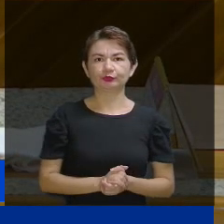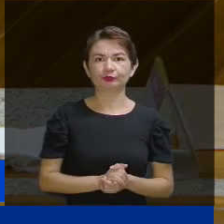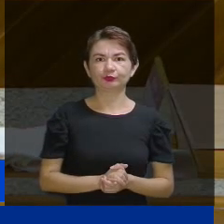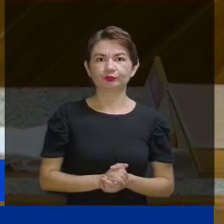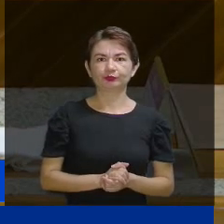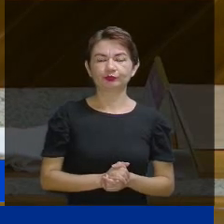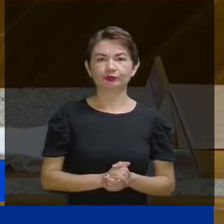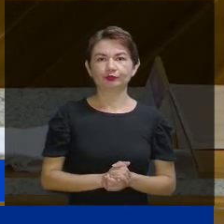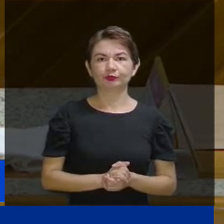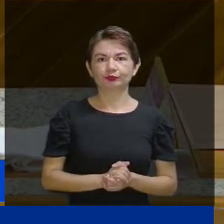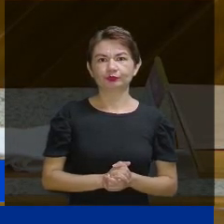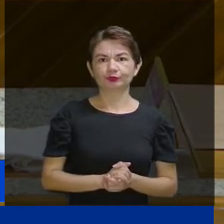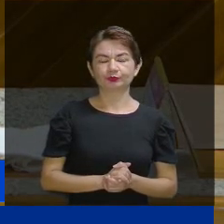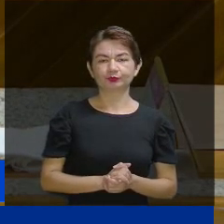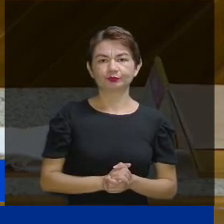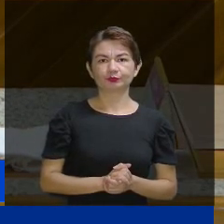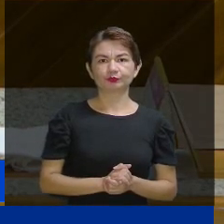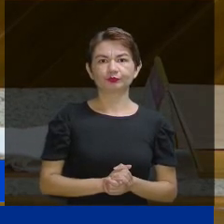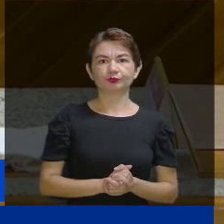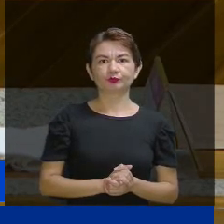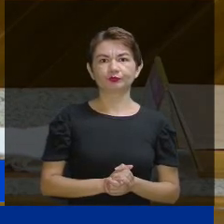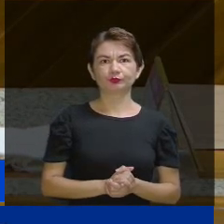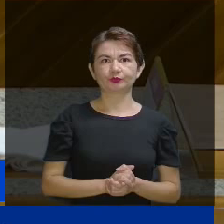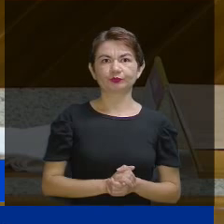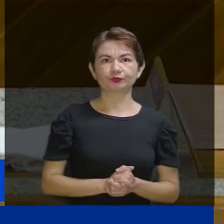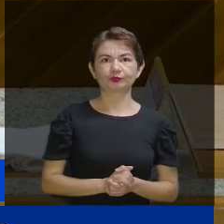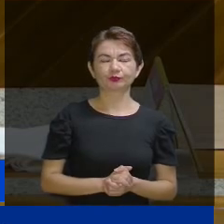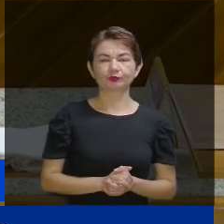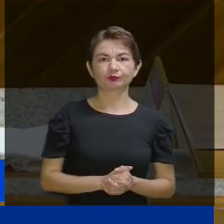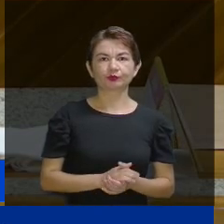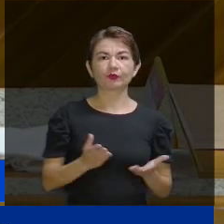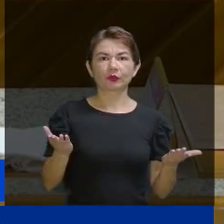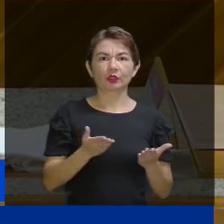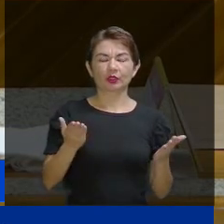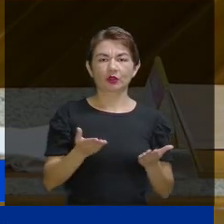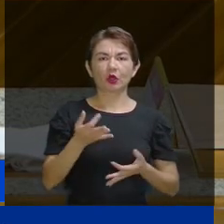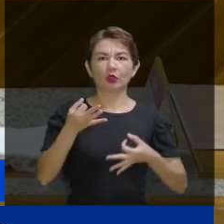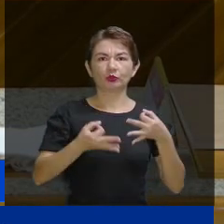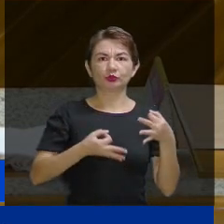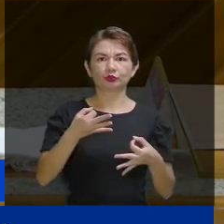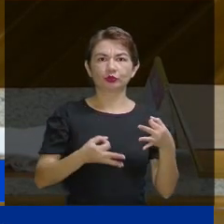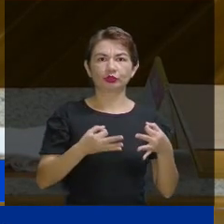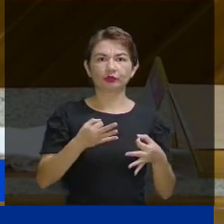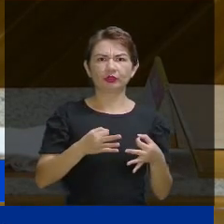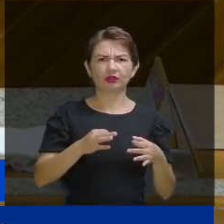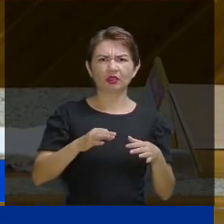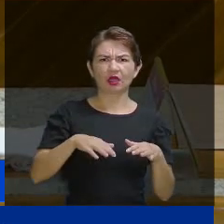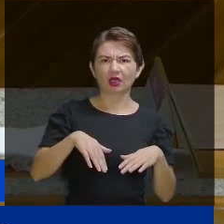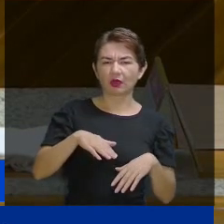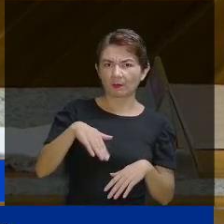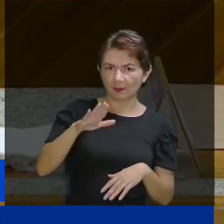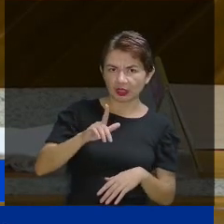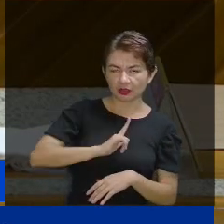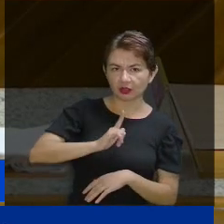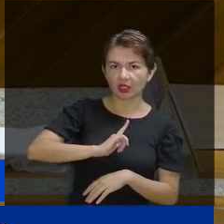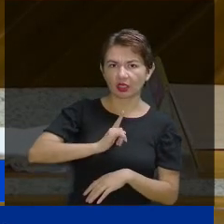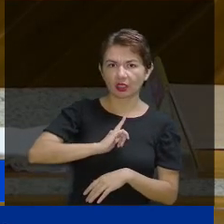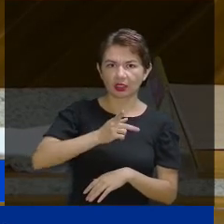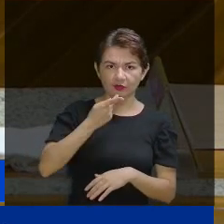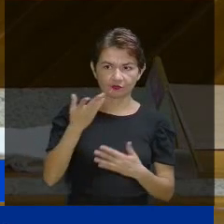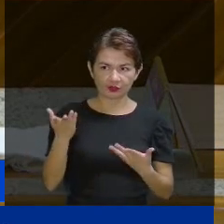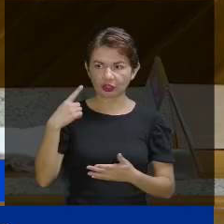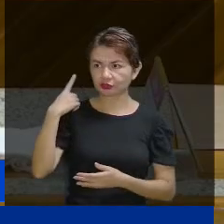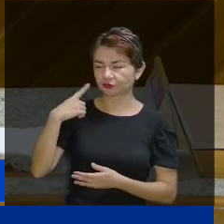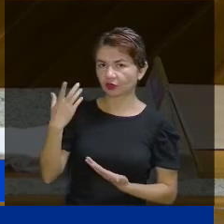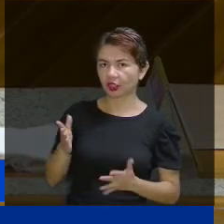seu curso legal. Eu chamo a julgamento. Alguma coisa mais? Doutor Samuel, alguma coisa mais